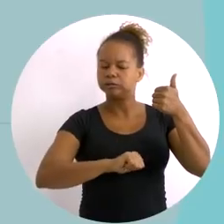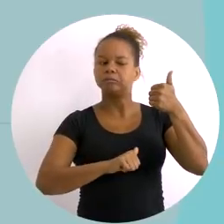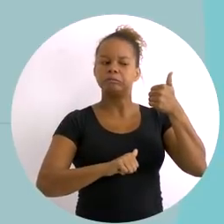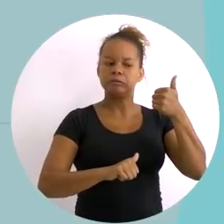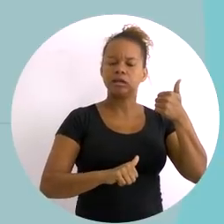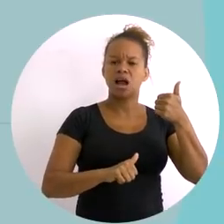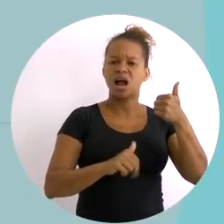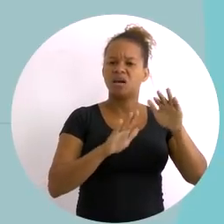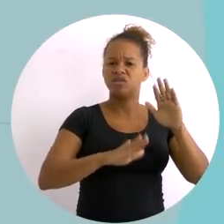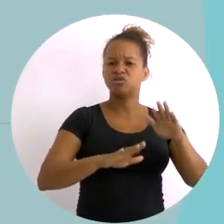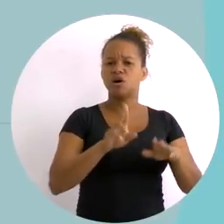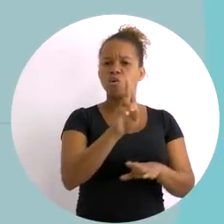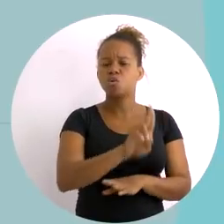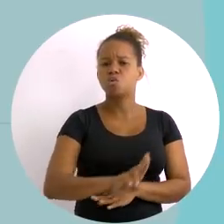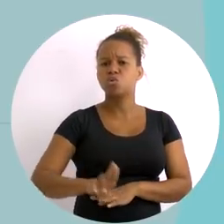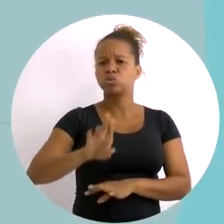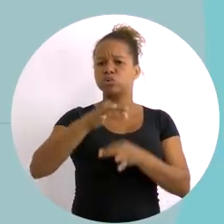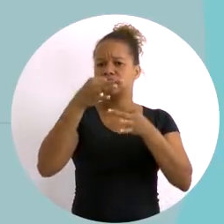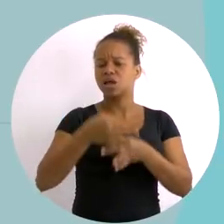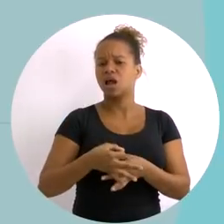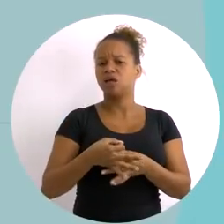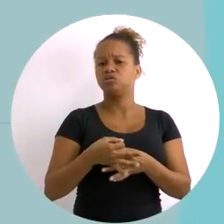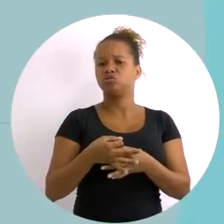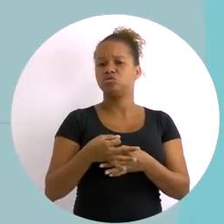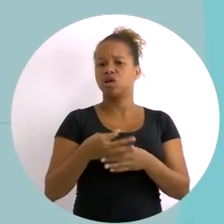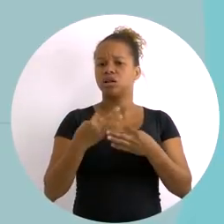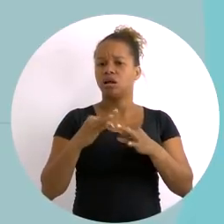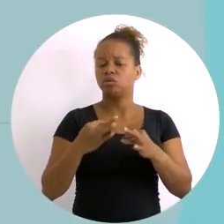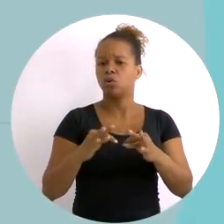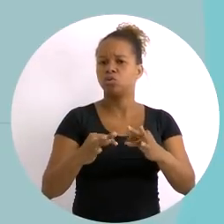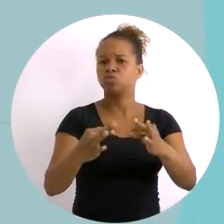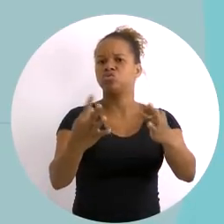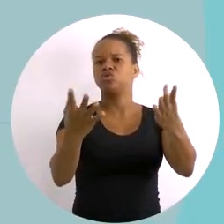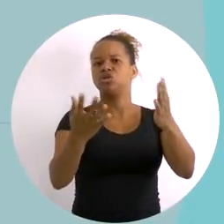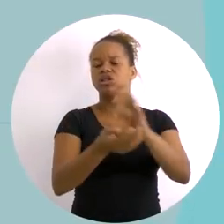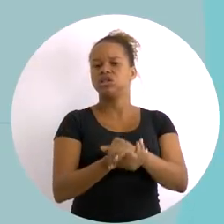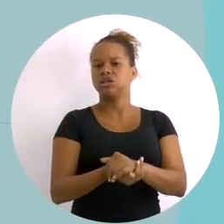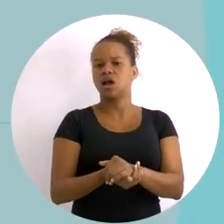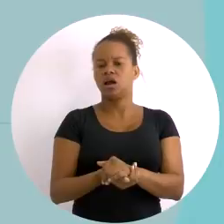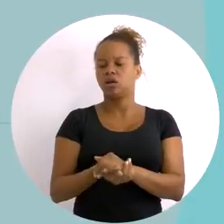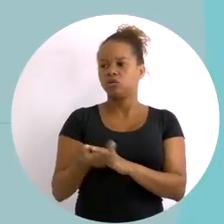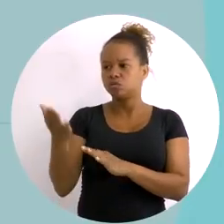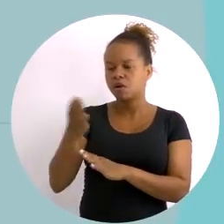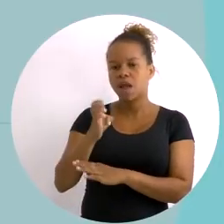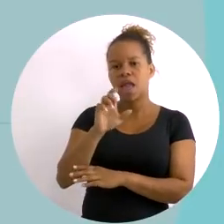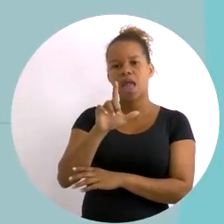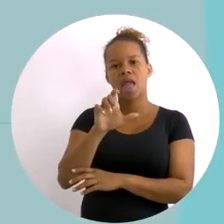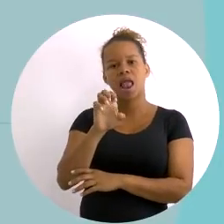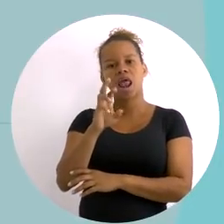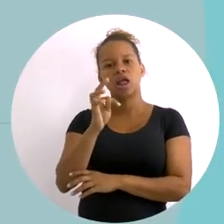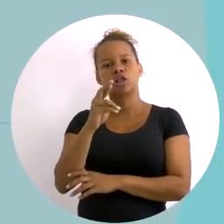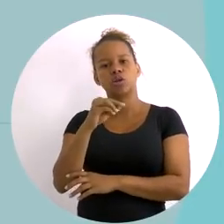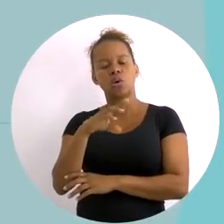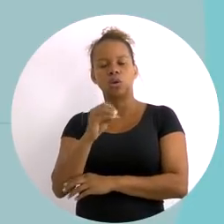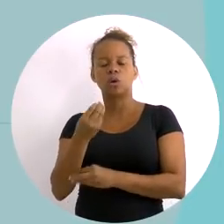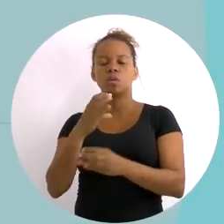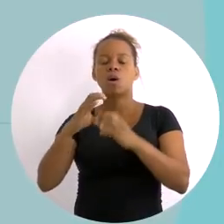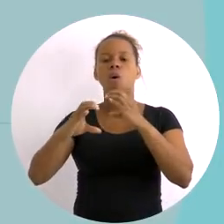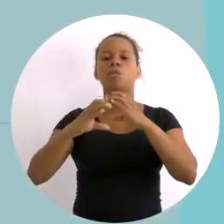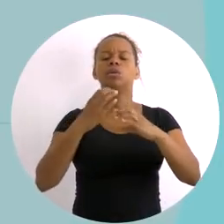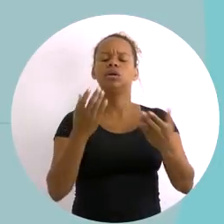o melhor uso dos recursos digitais, dos meios digitais, dos meios eletrônicos para